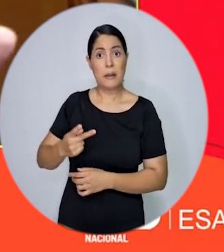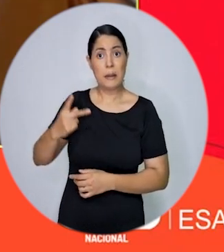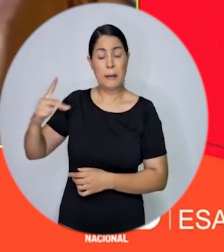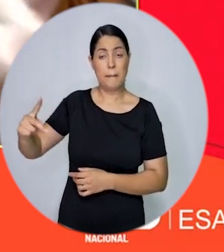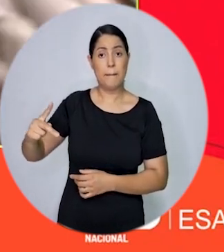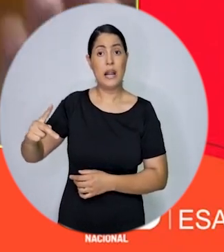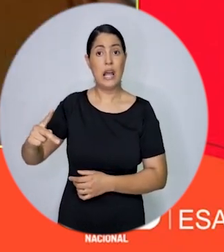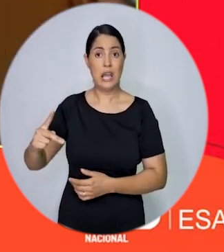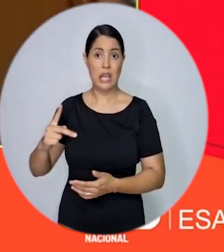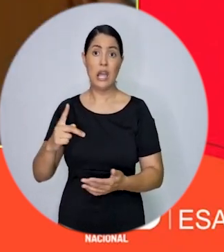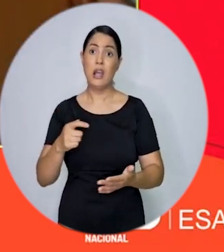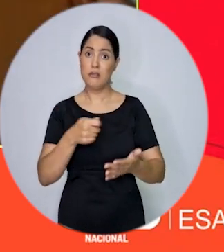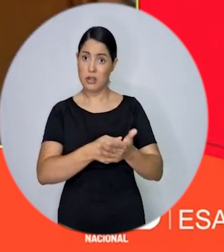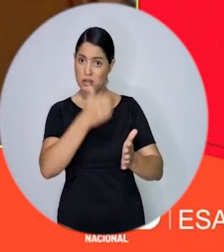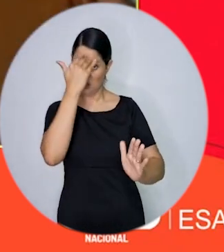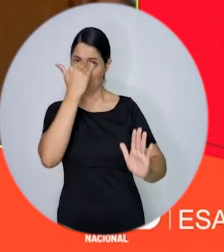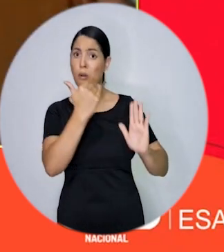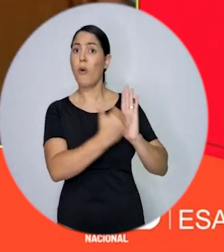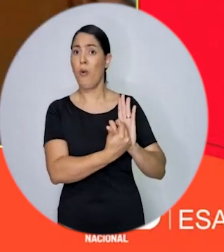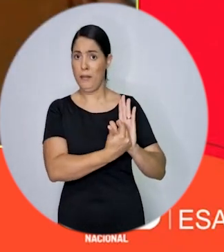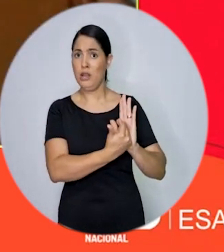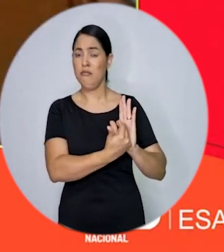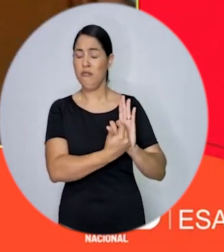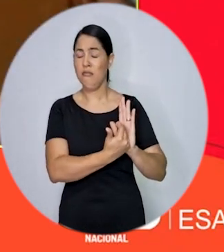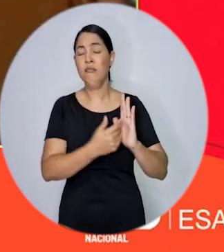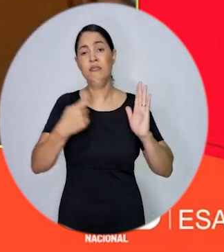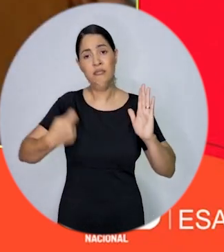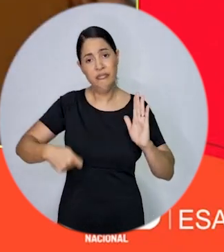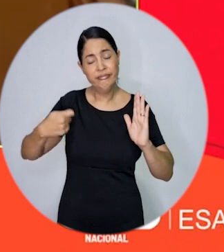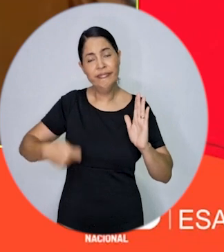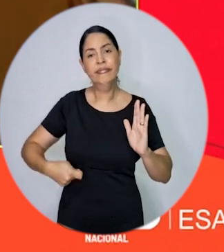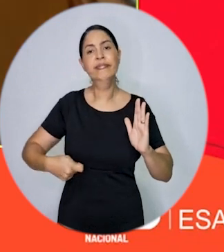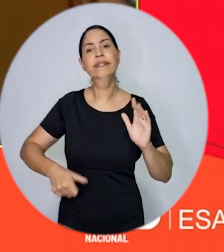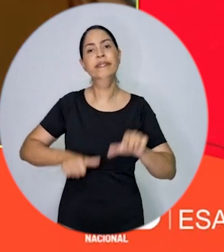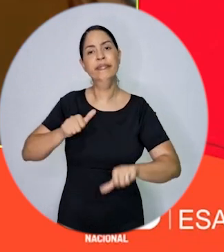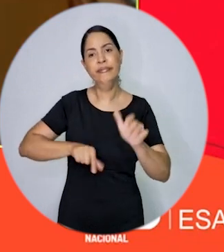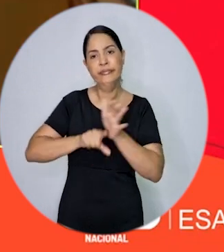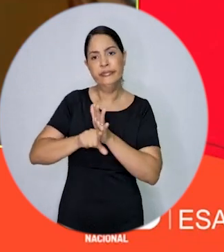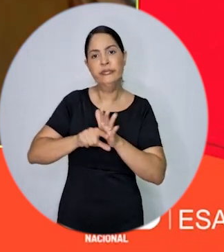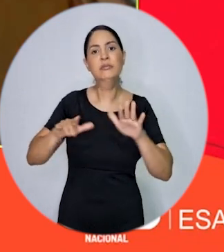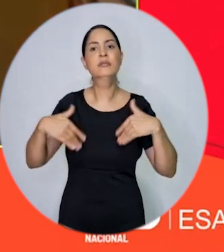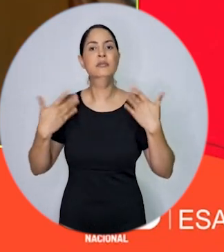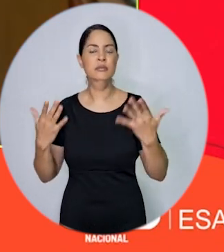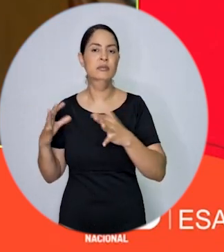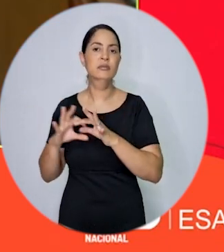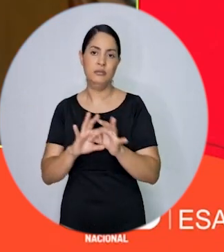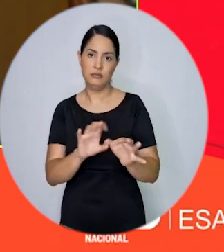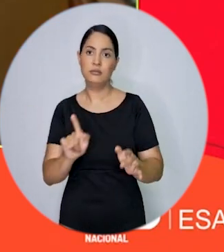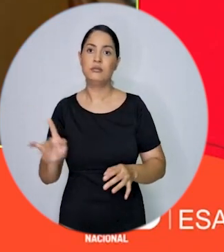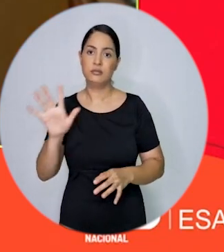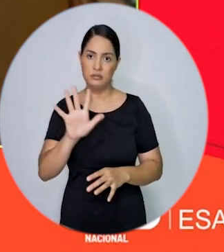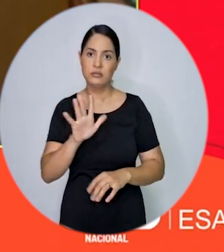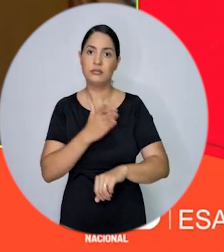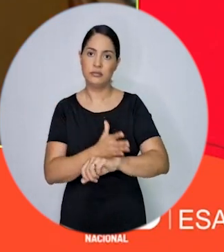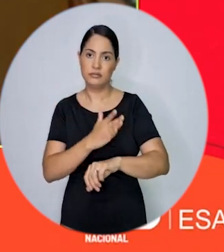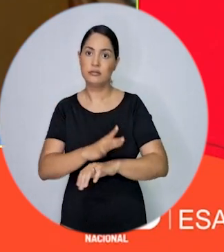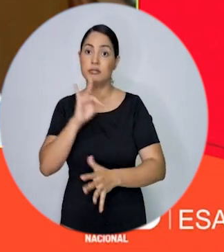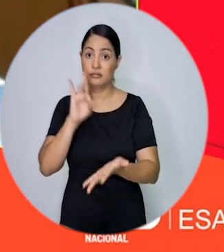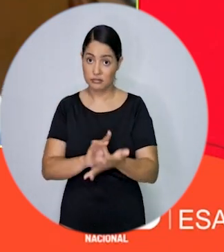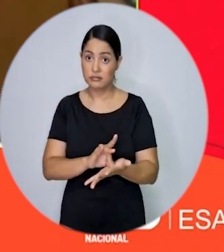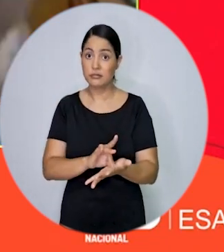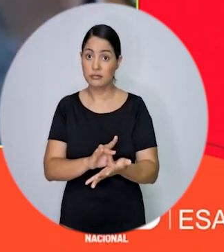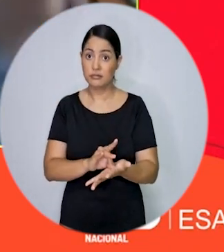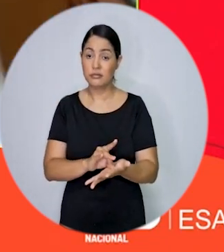para forçá-lo a cumprir a obrigação, eu vou ter que analisar diante do caso concreto. Eu tenho